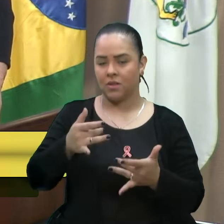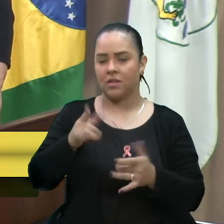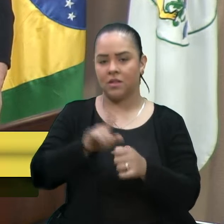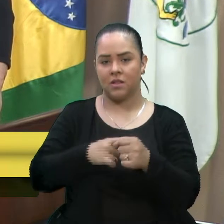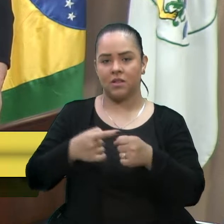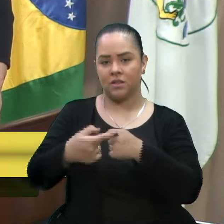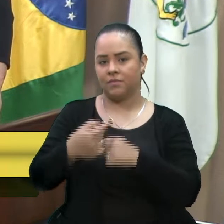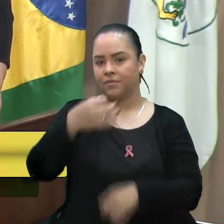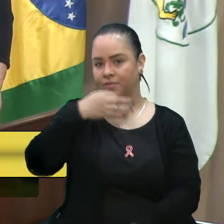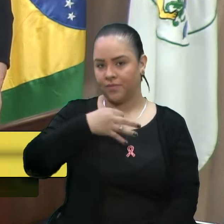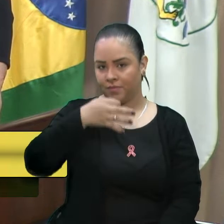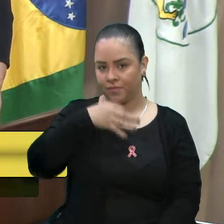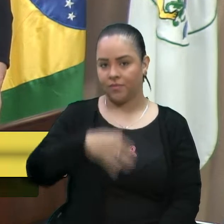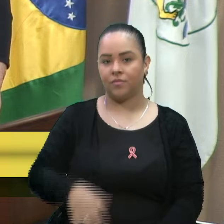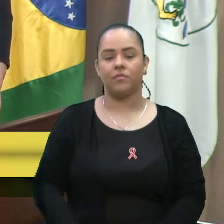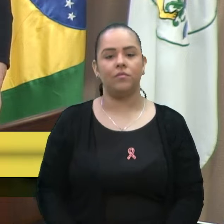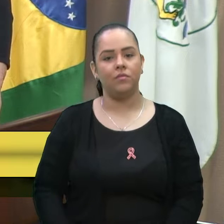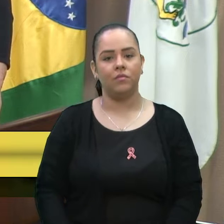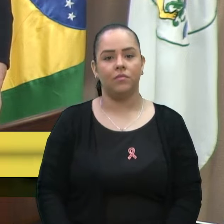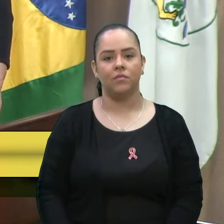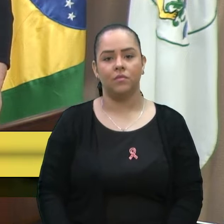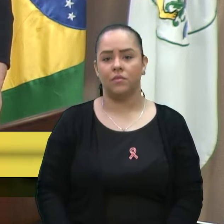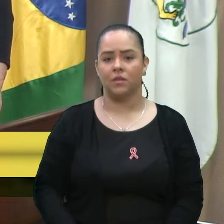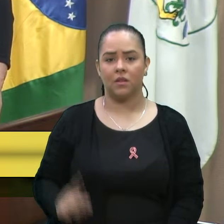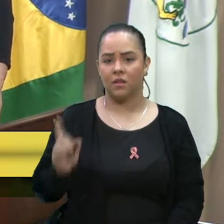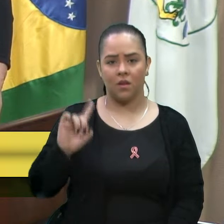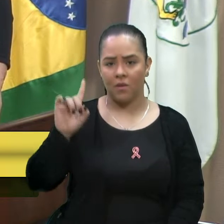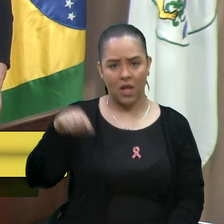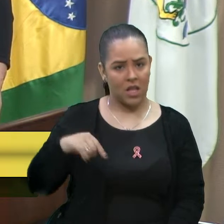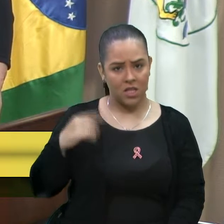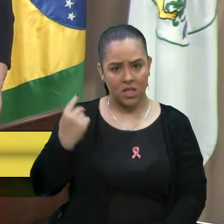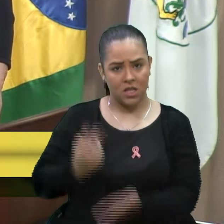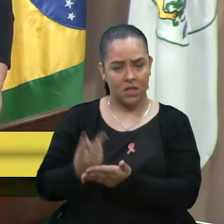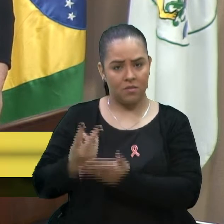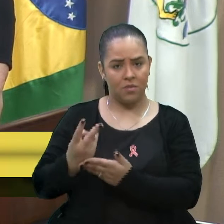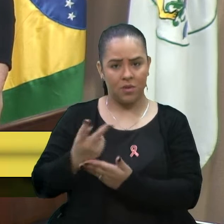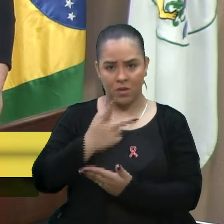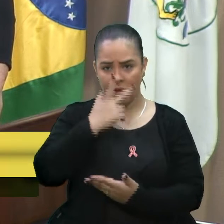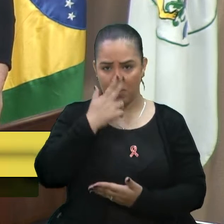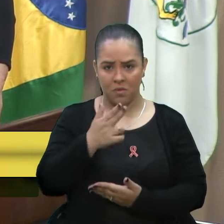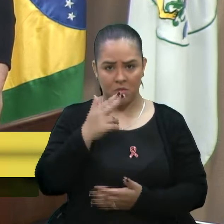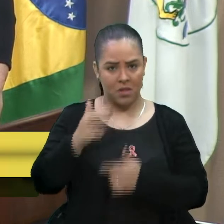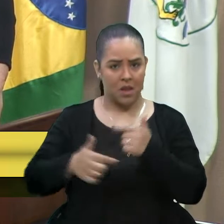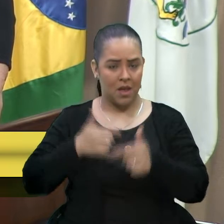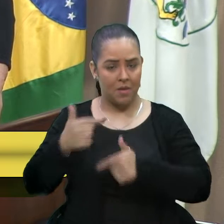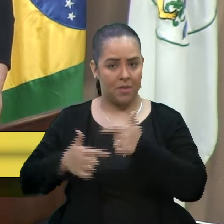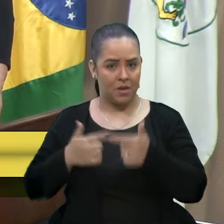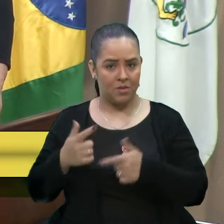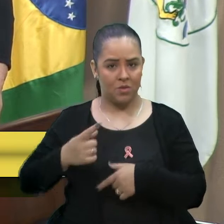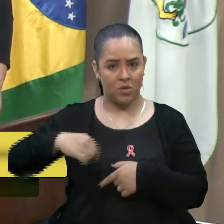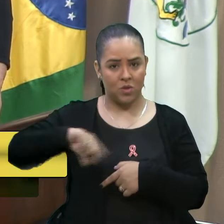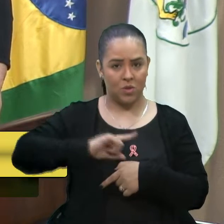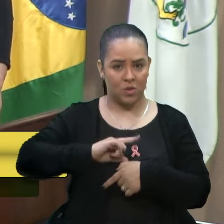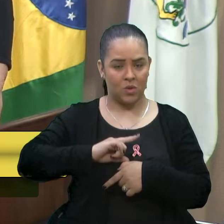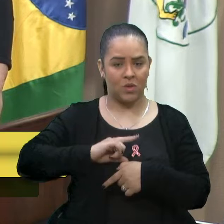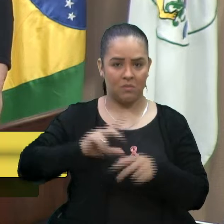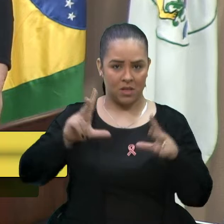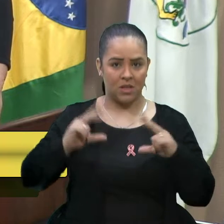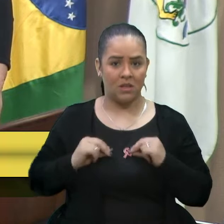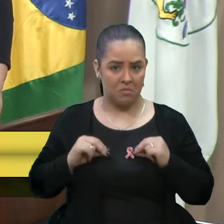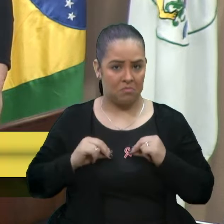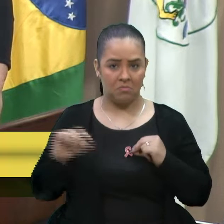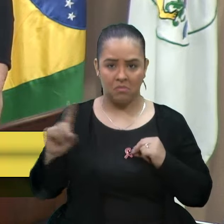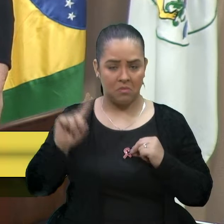Caxias. Nem sempre com as condições de trabalho fundamentais e